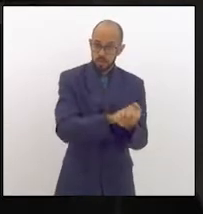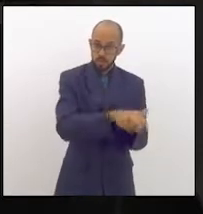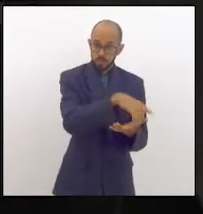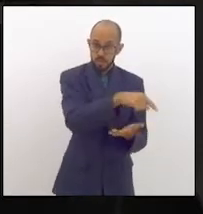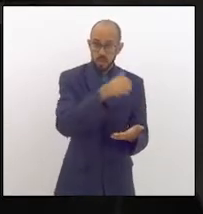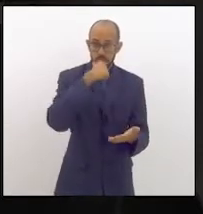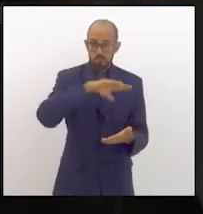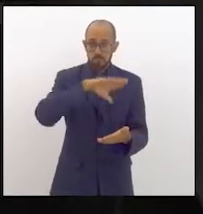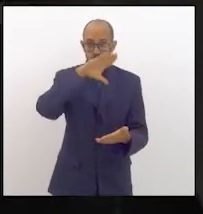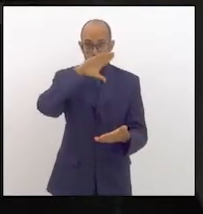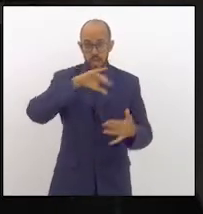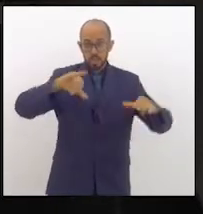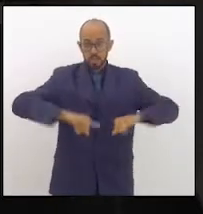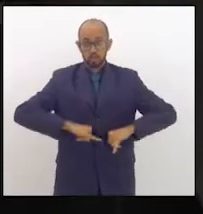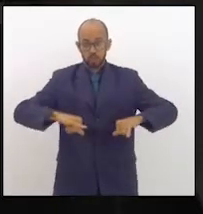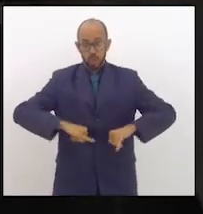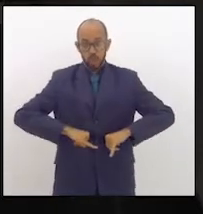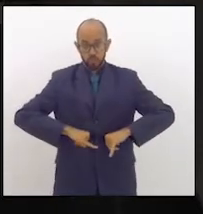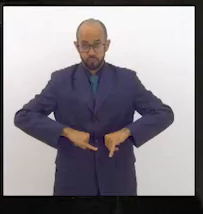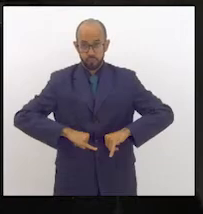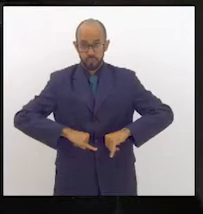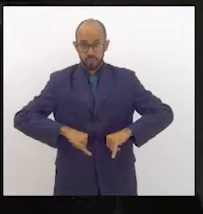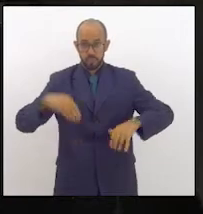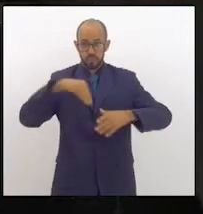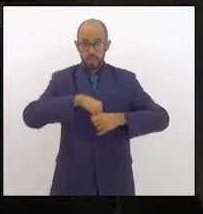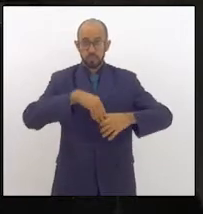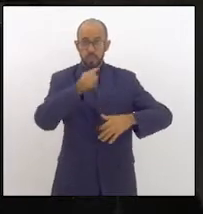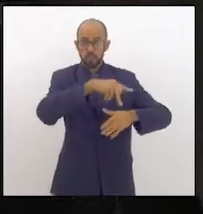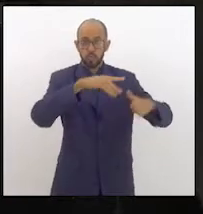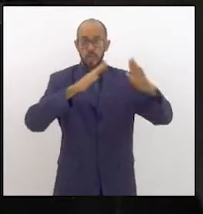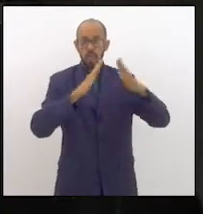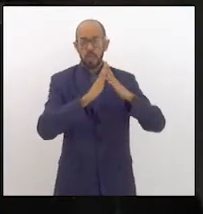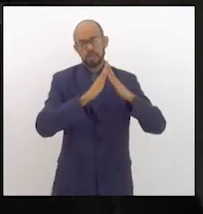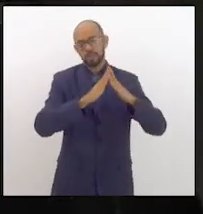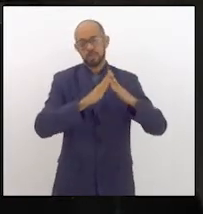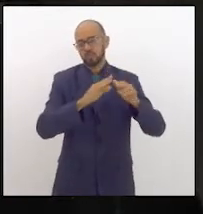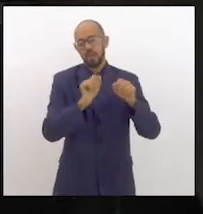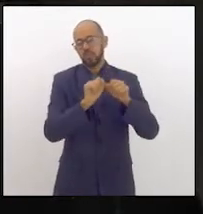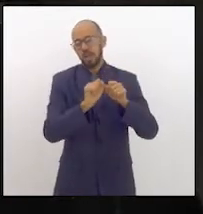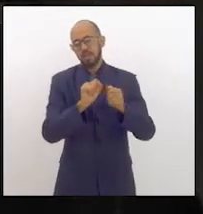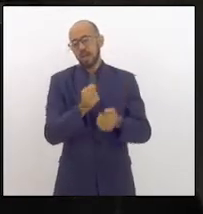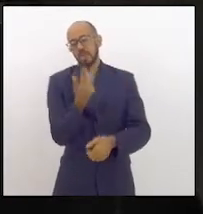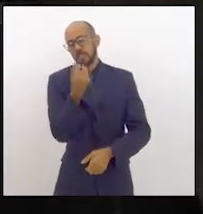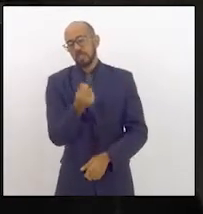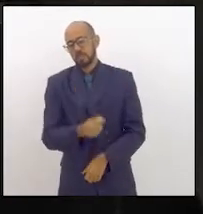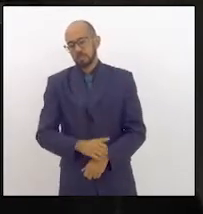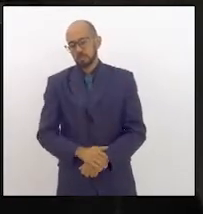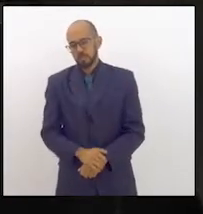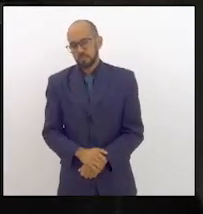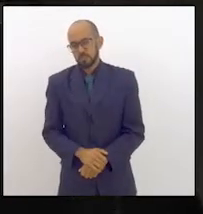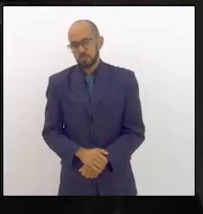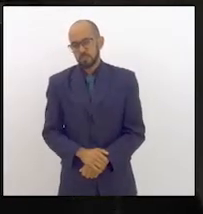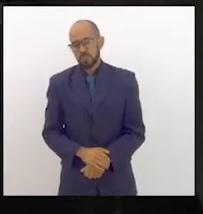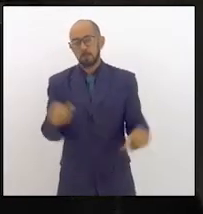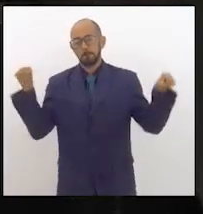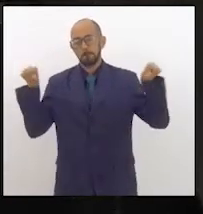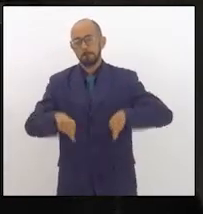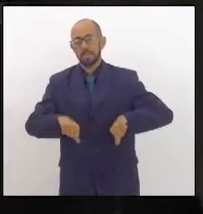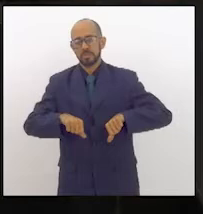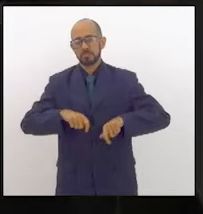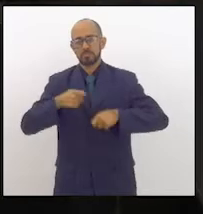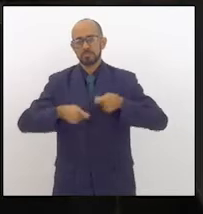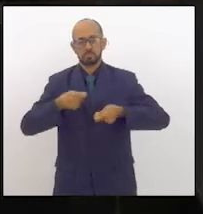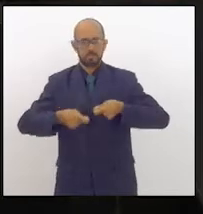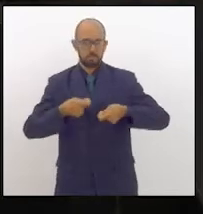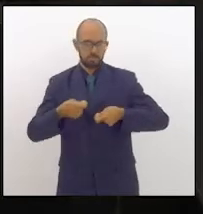sofre justamente dentro da sua casa se o senhor não faz nada péssima gestão